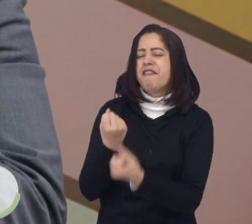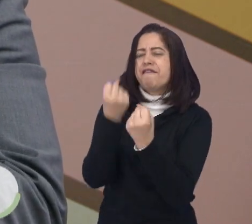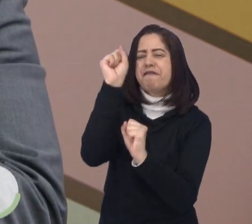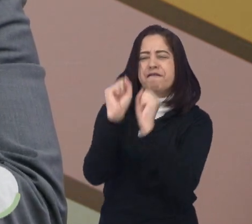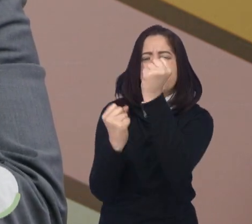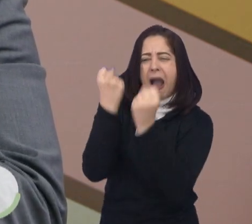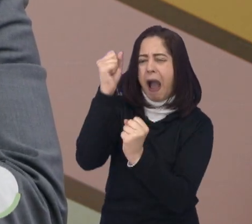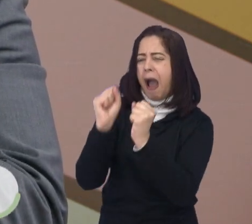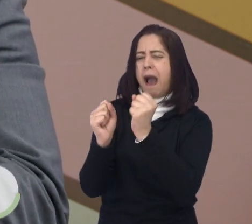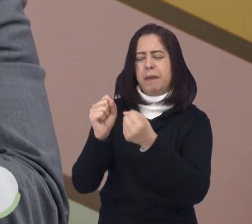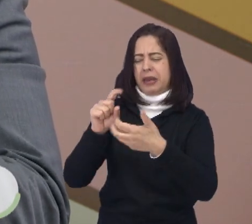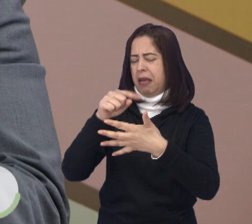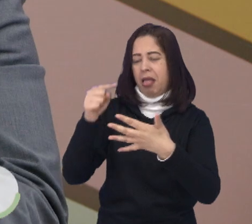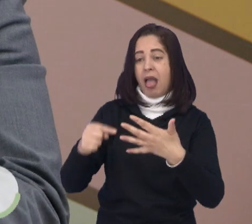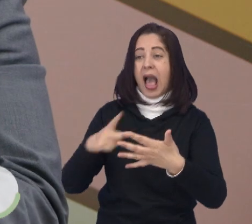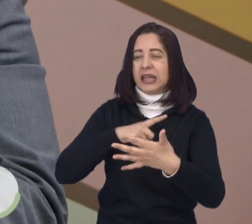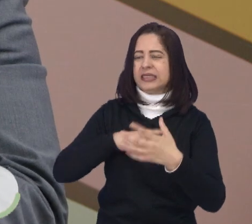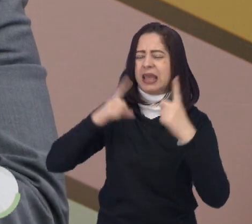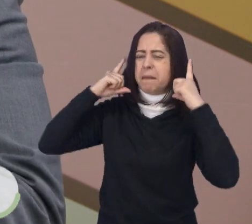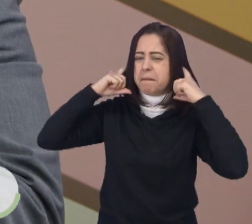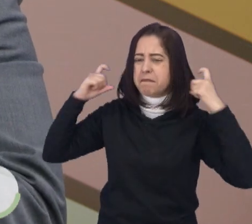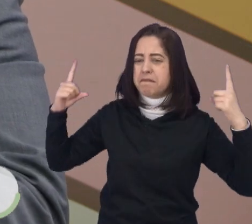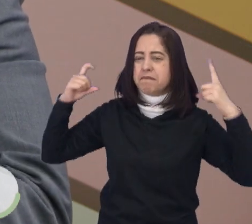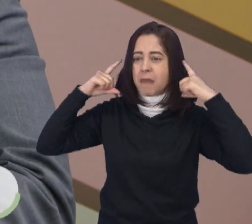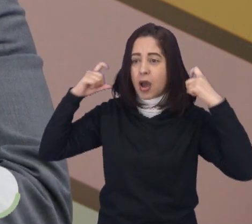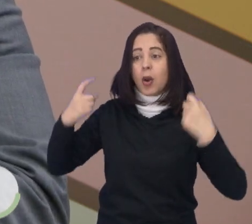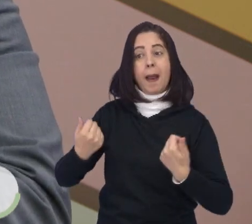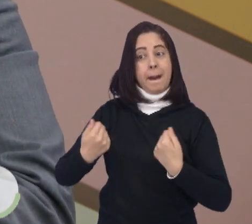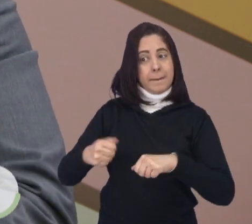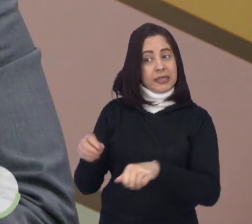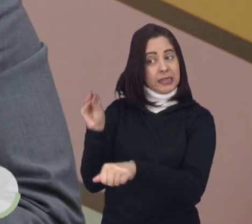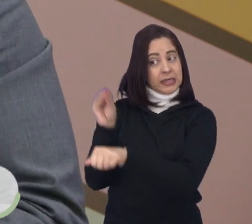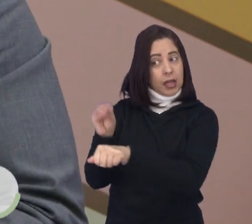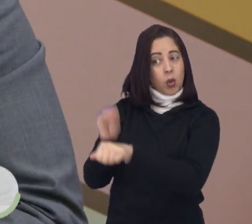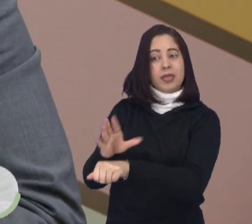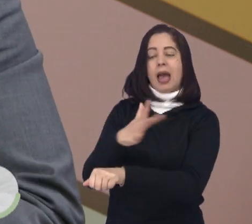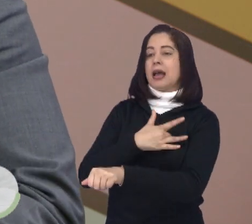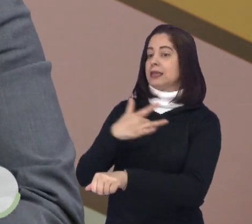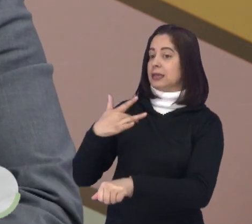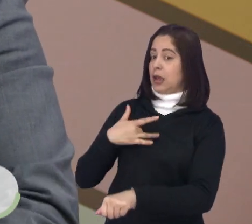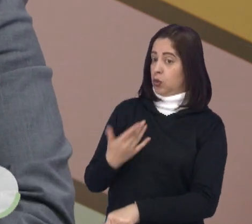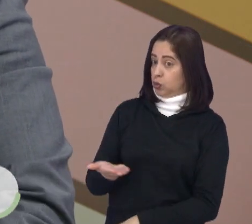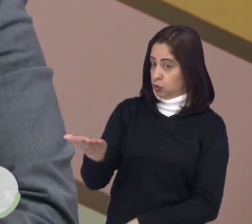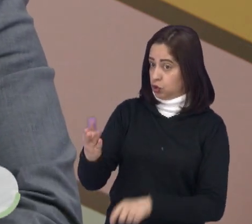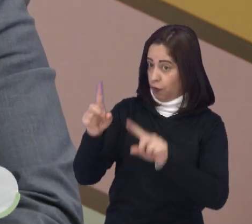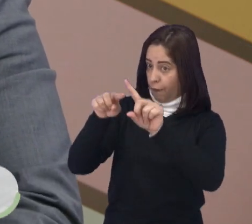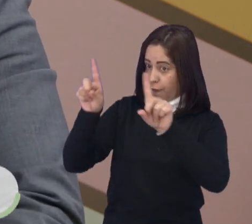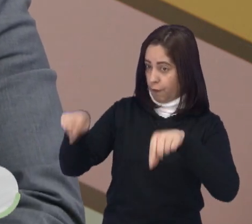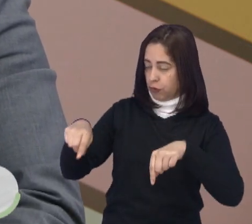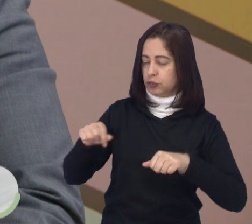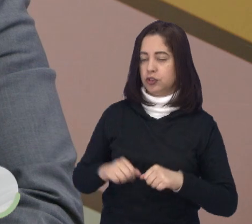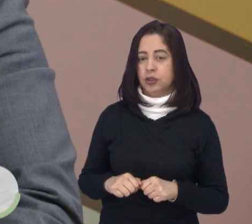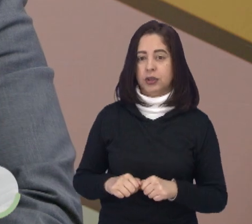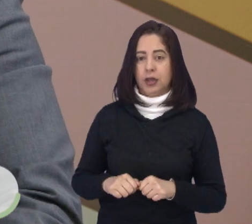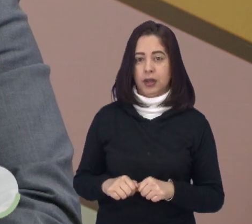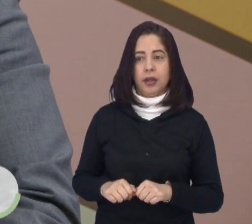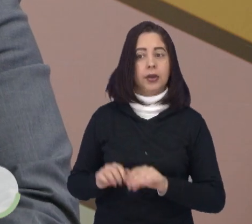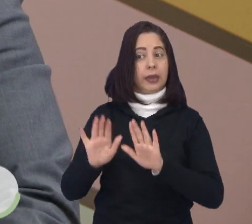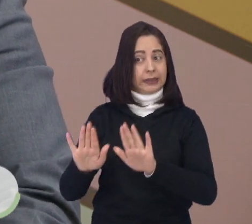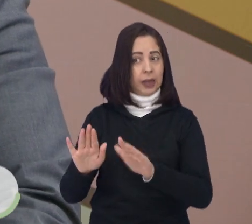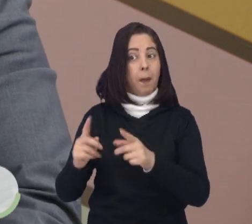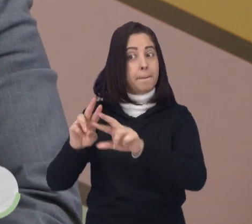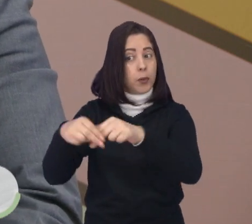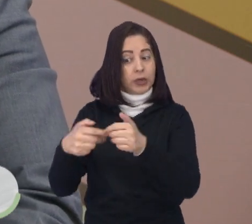um cuidado para preservar a saúde otológica desse colaborador. Então, isso se inicia no exame